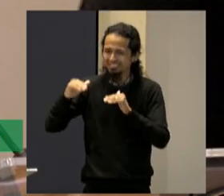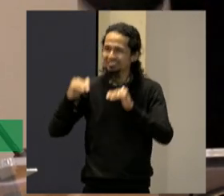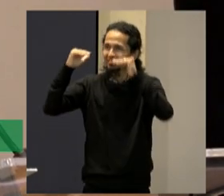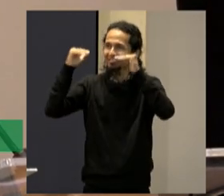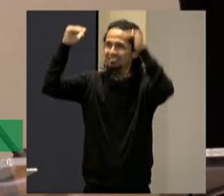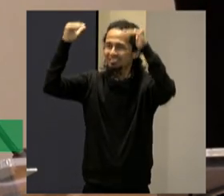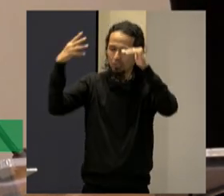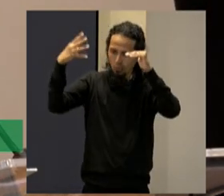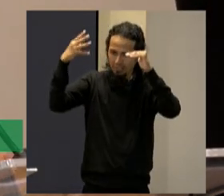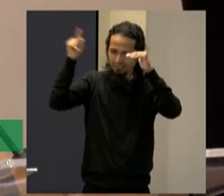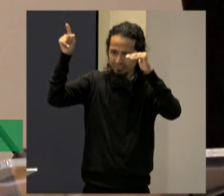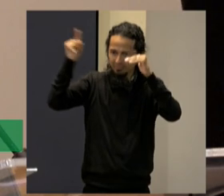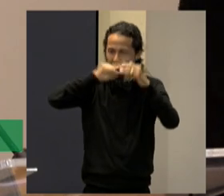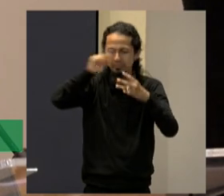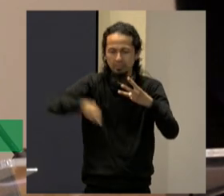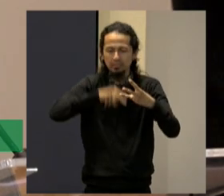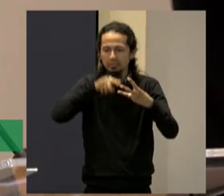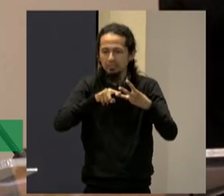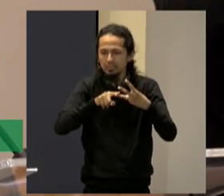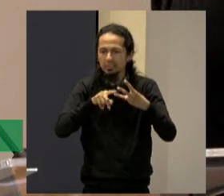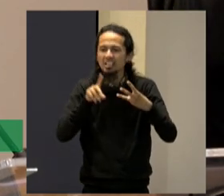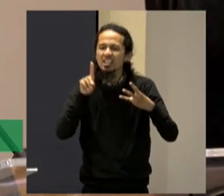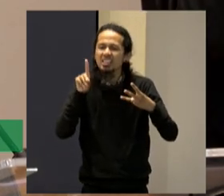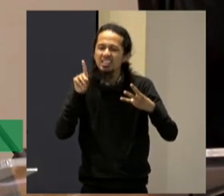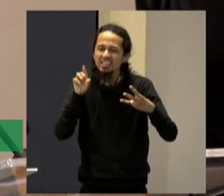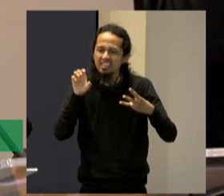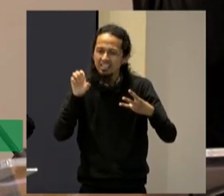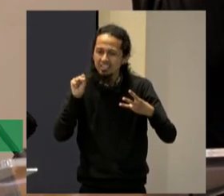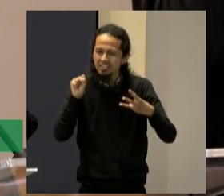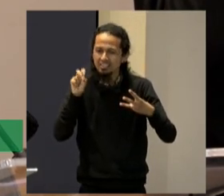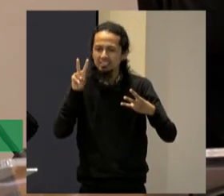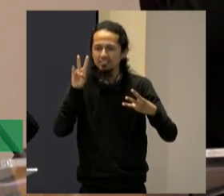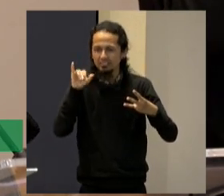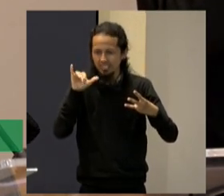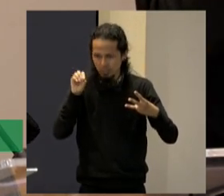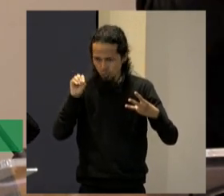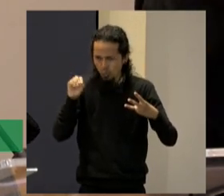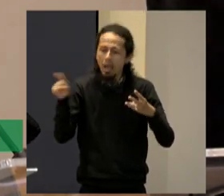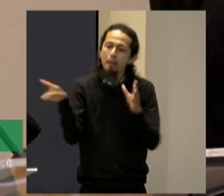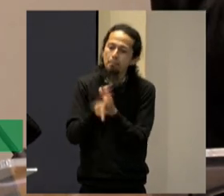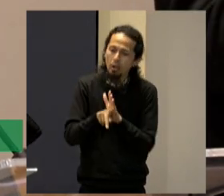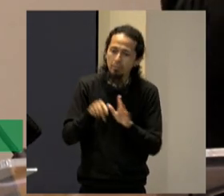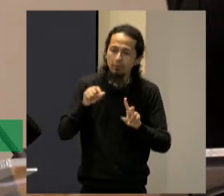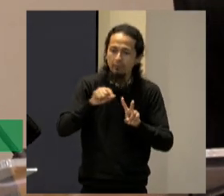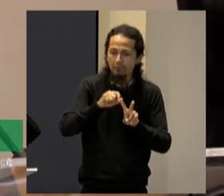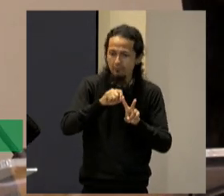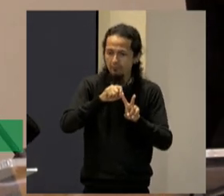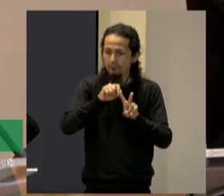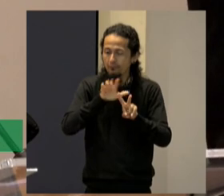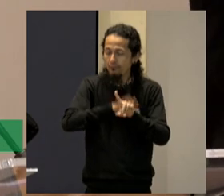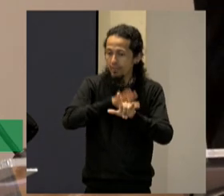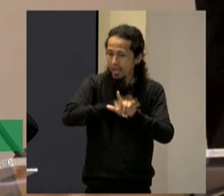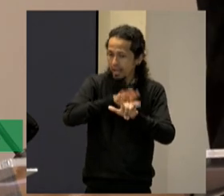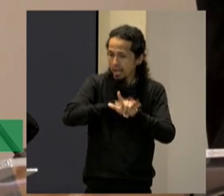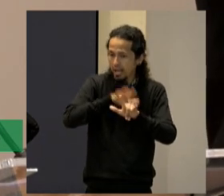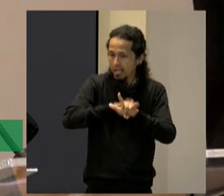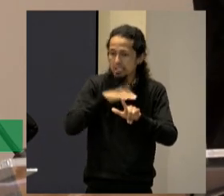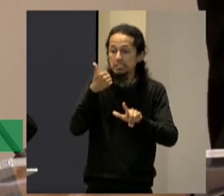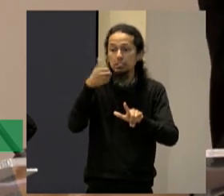é o Desvio Veg Burger, que é uma comida vegana, que está a R$ 18,00, para